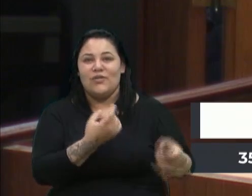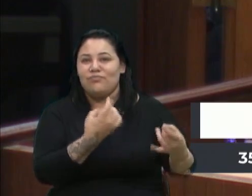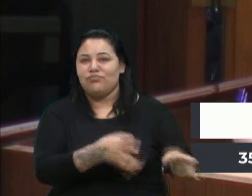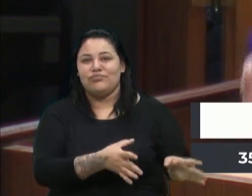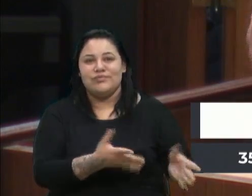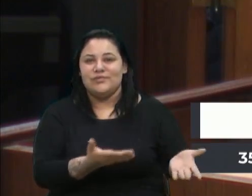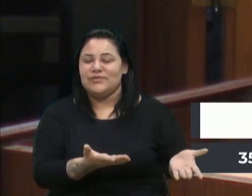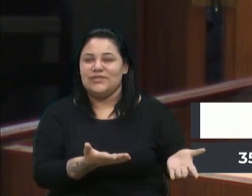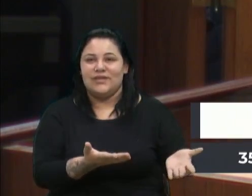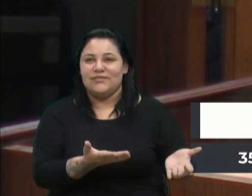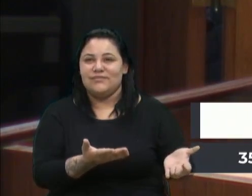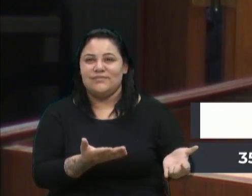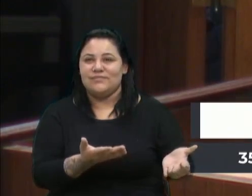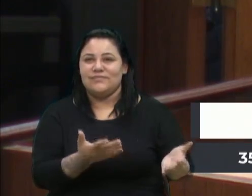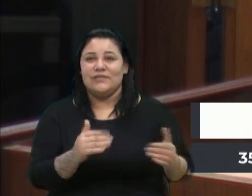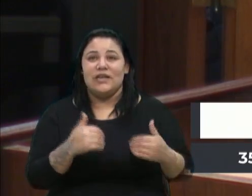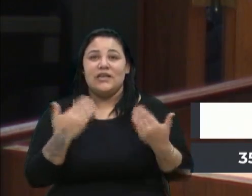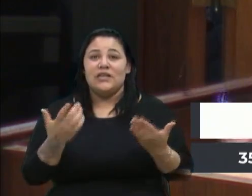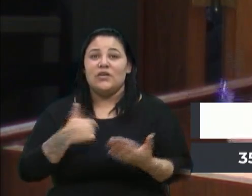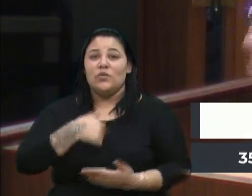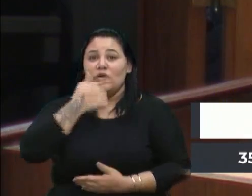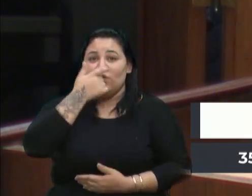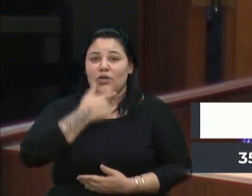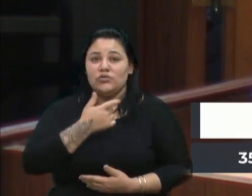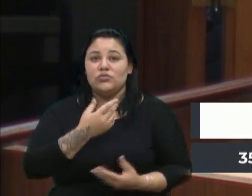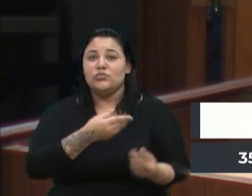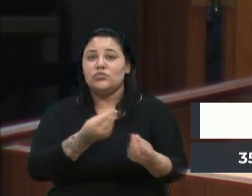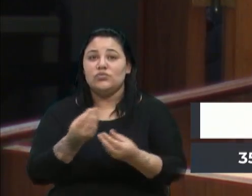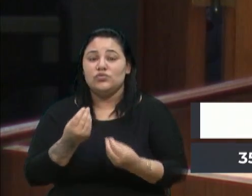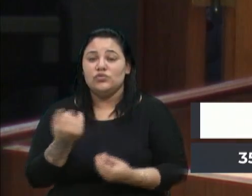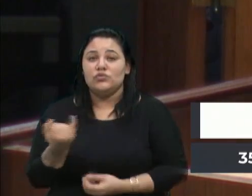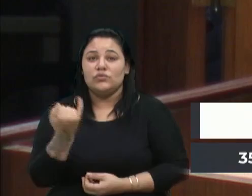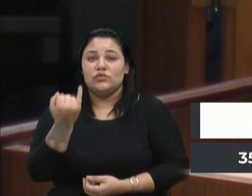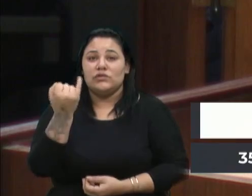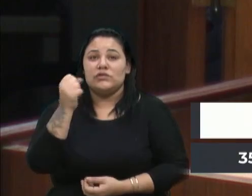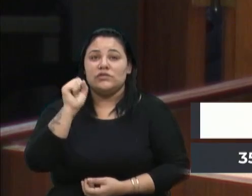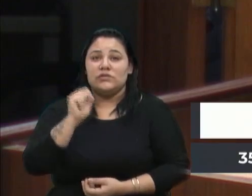Então, acho de extrema importância,